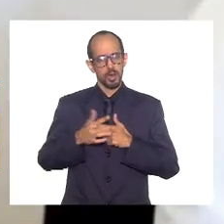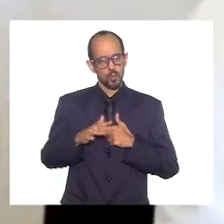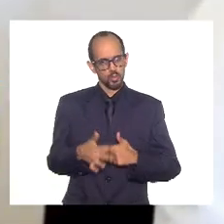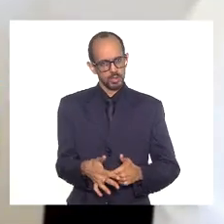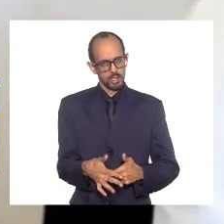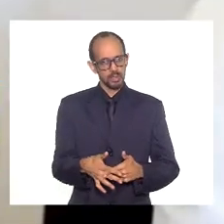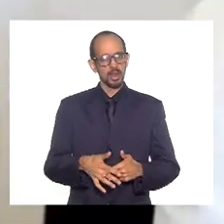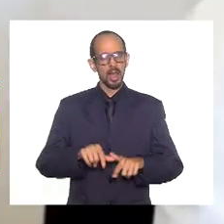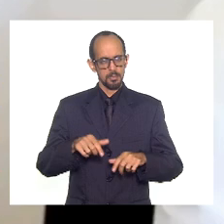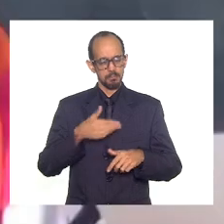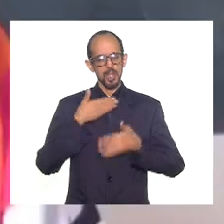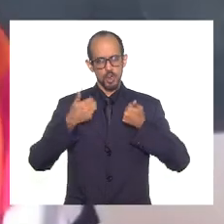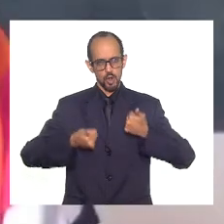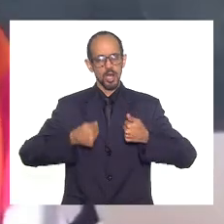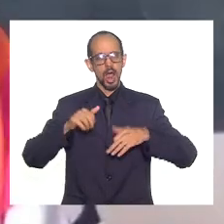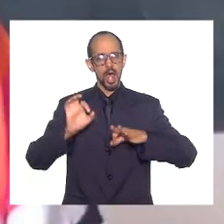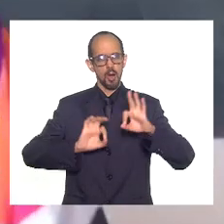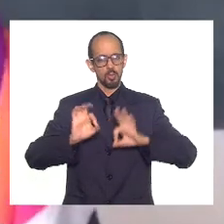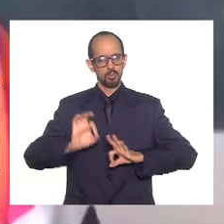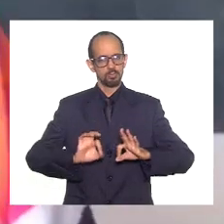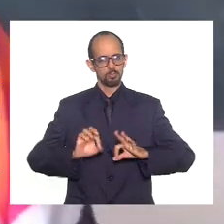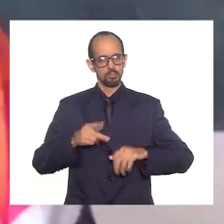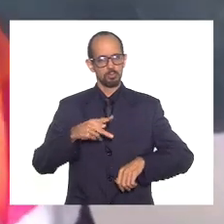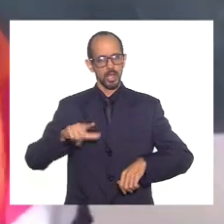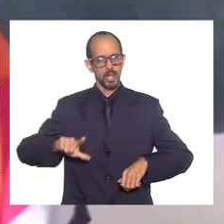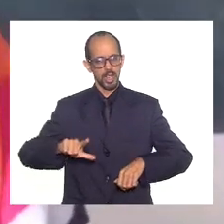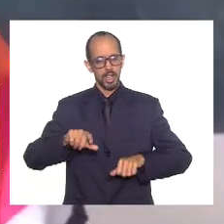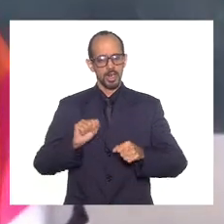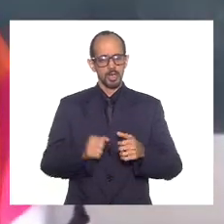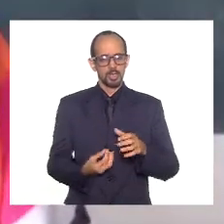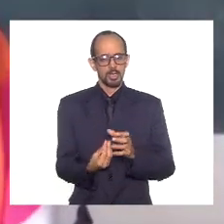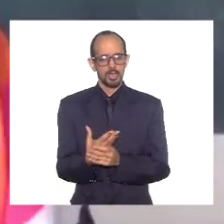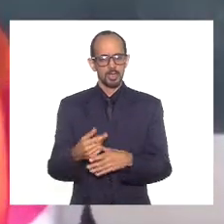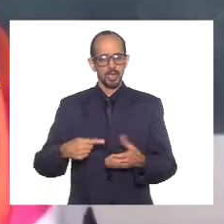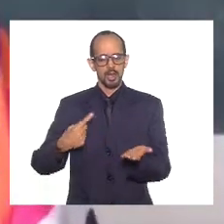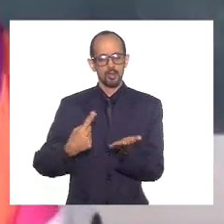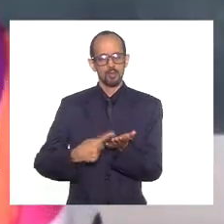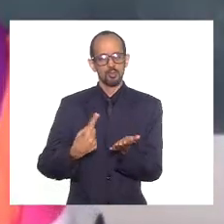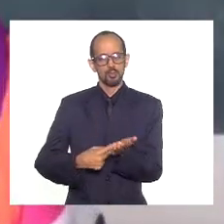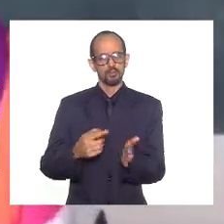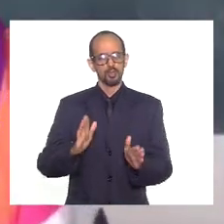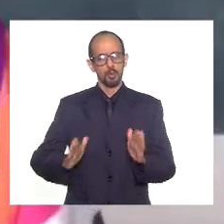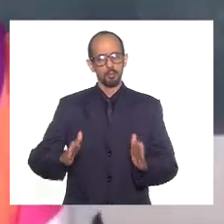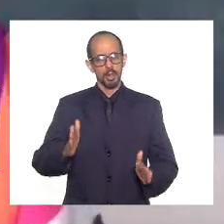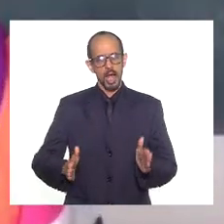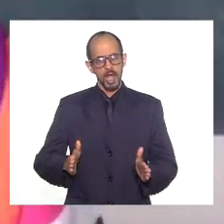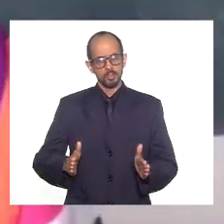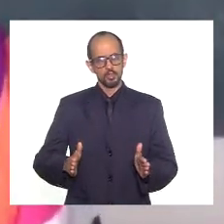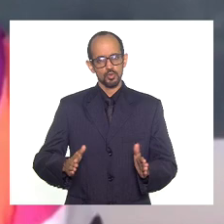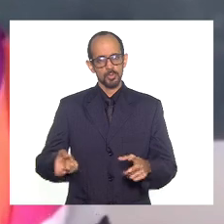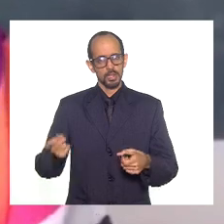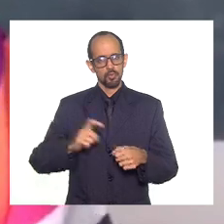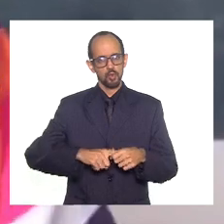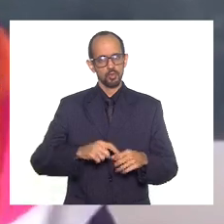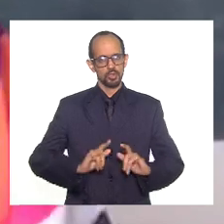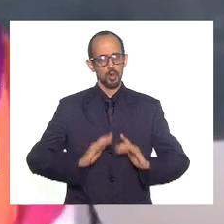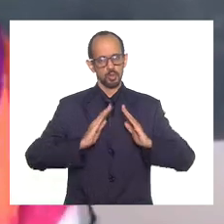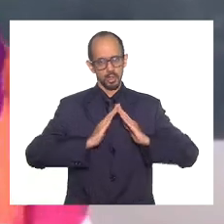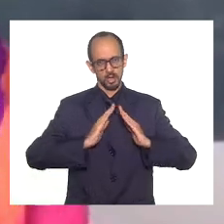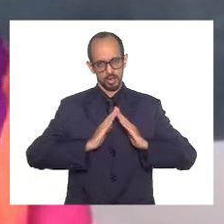o projeto, estabelecendo critérios de prazo de devolução para o imóvel, estabelecendo